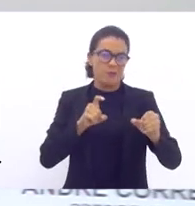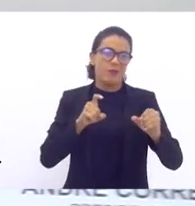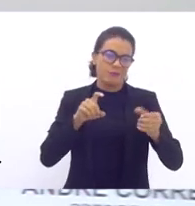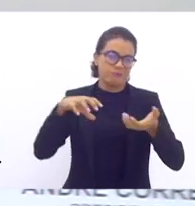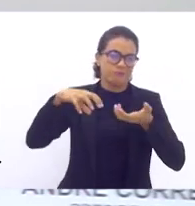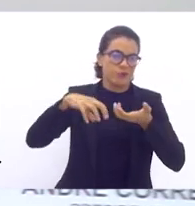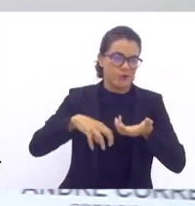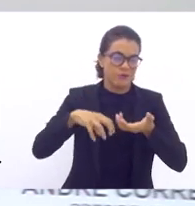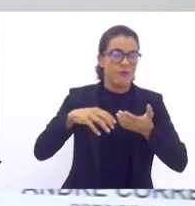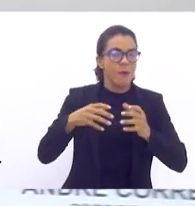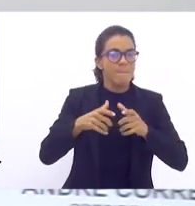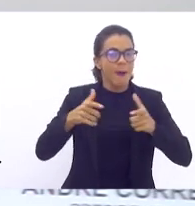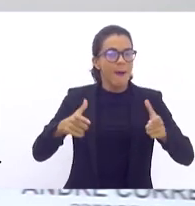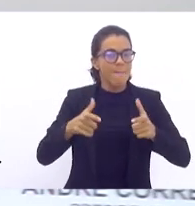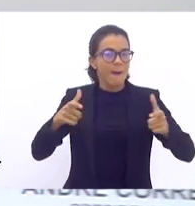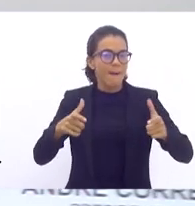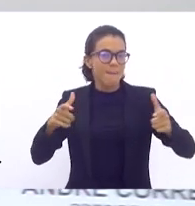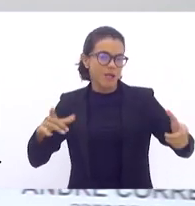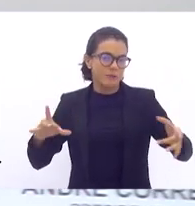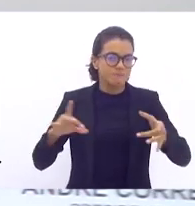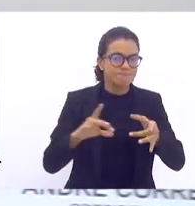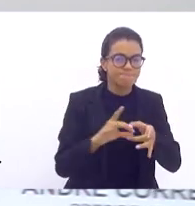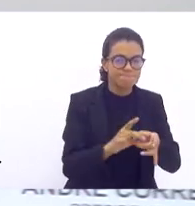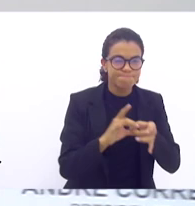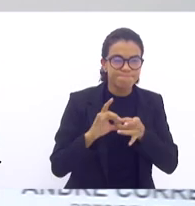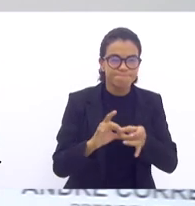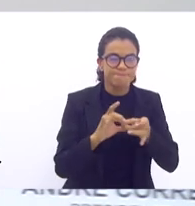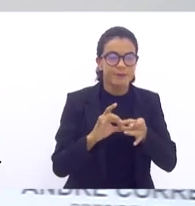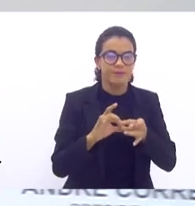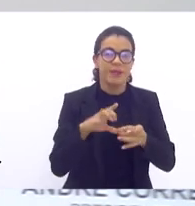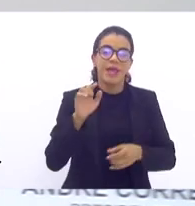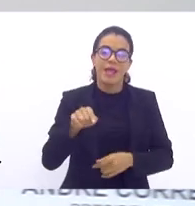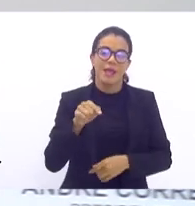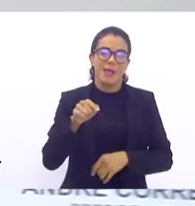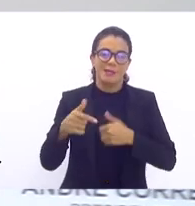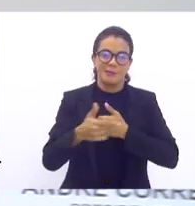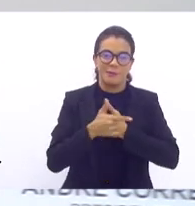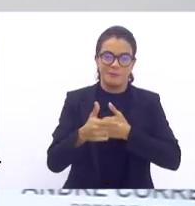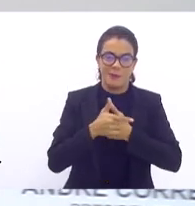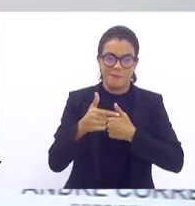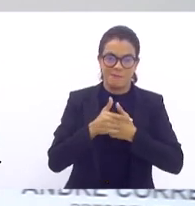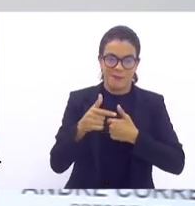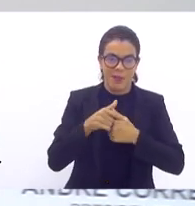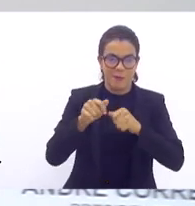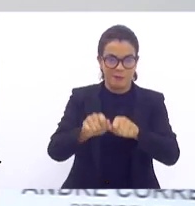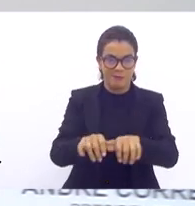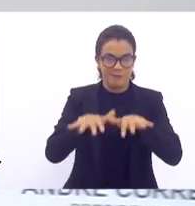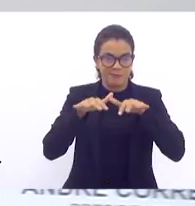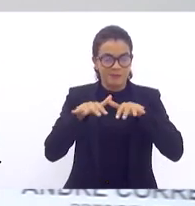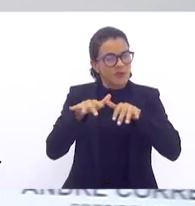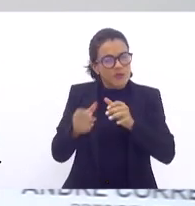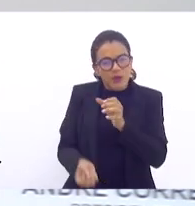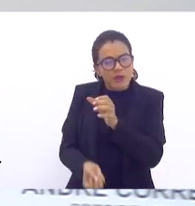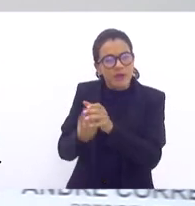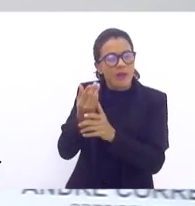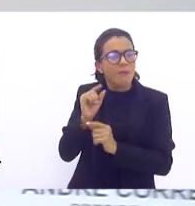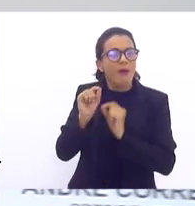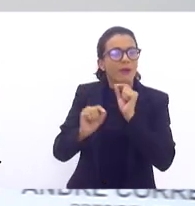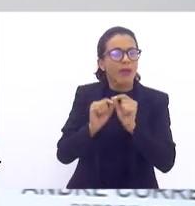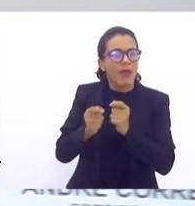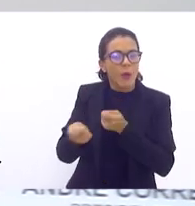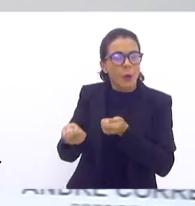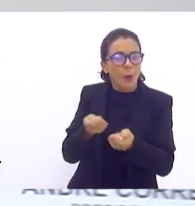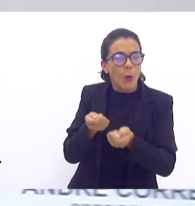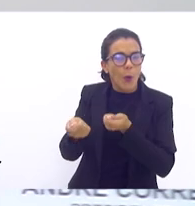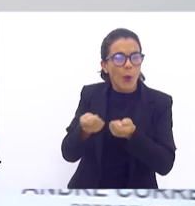crescendo e foi se consolidando e esse é o papel do Parlamento o Parlamento foi criado para controlar as